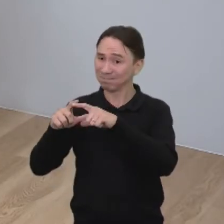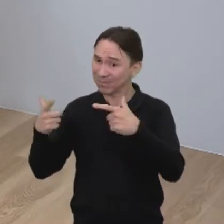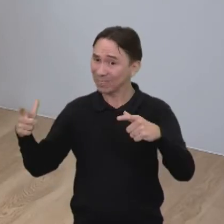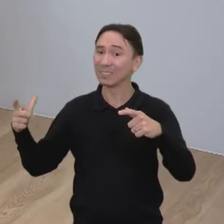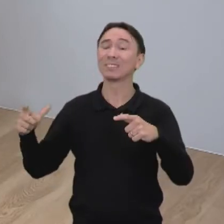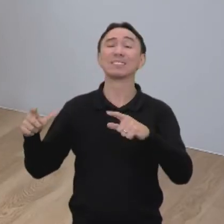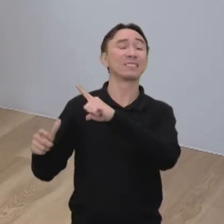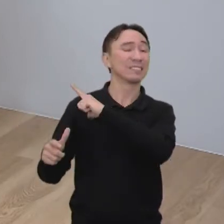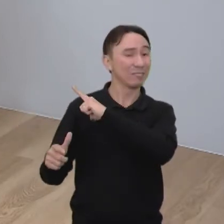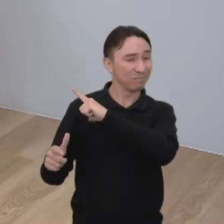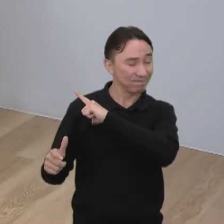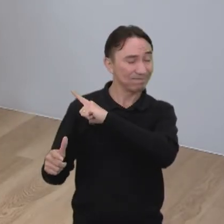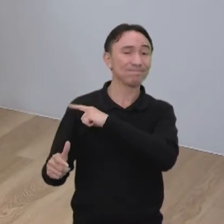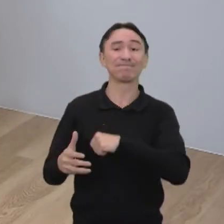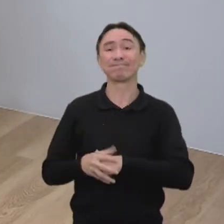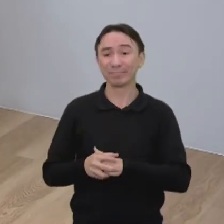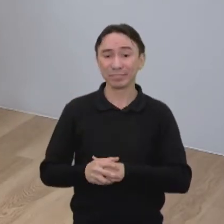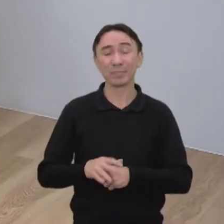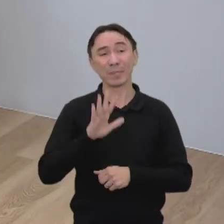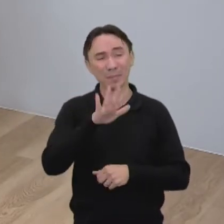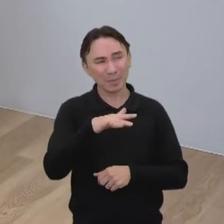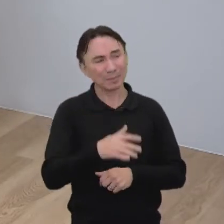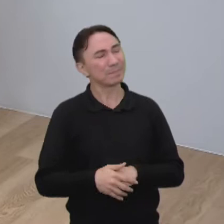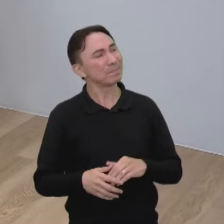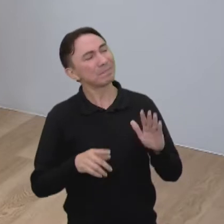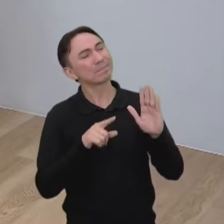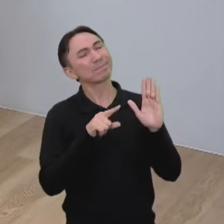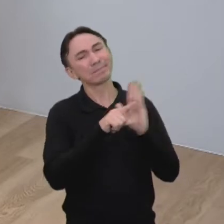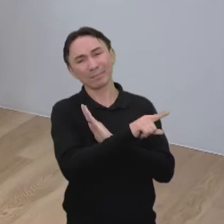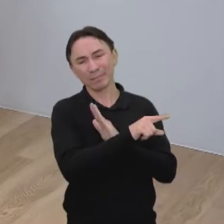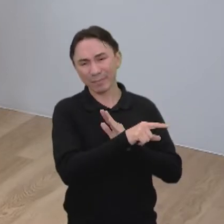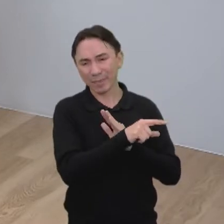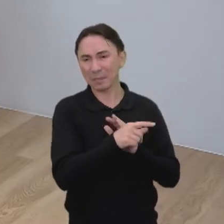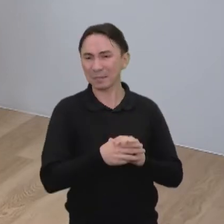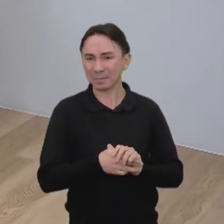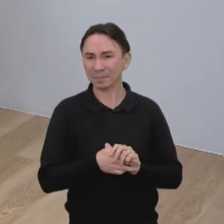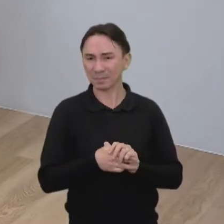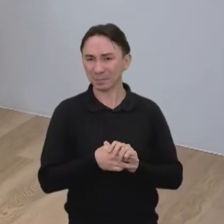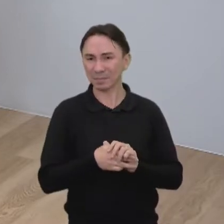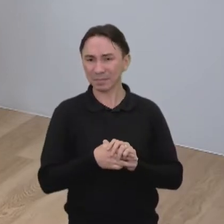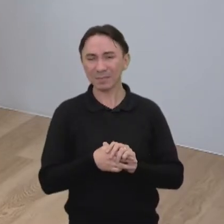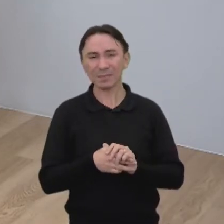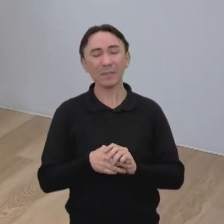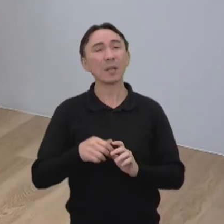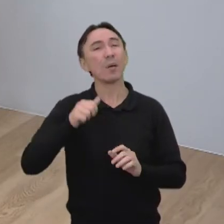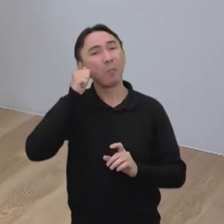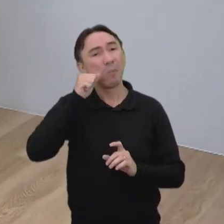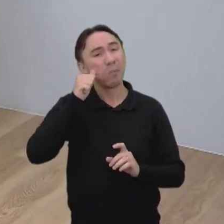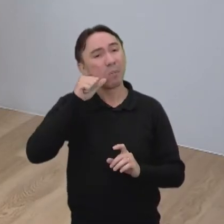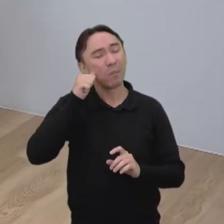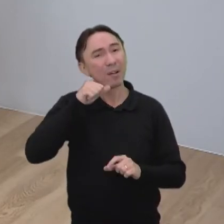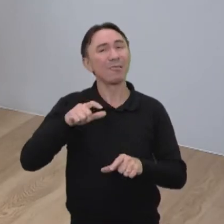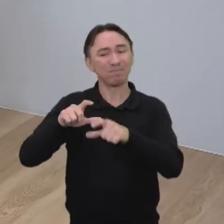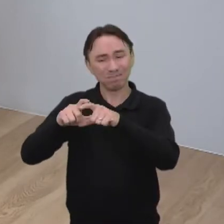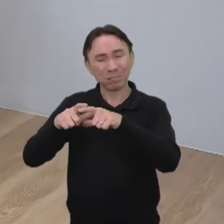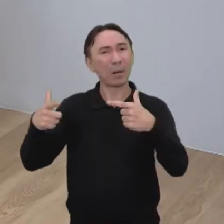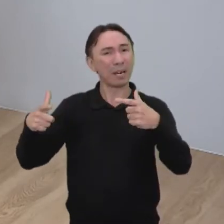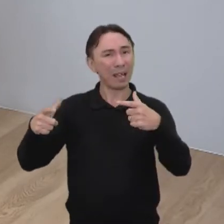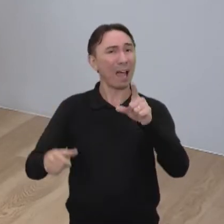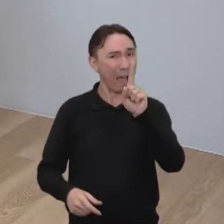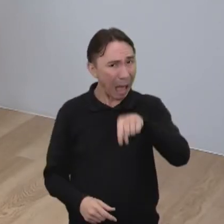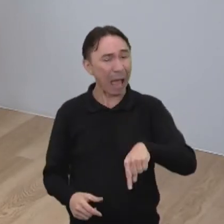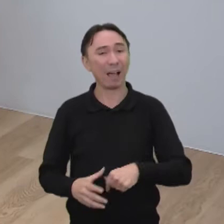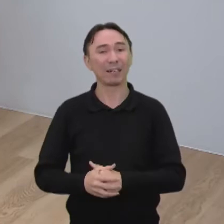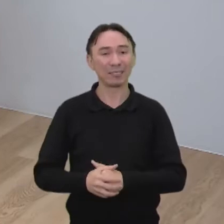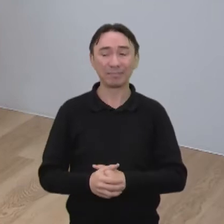uma coisa que eu gostaria mesmo de confirmar contigo, realmente é o público feminino o mais afetado? Excelente pergunta,